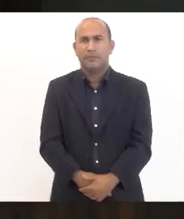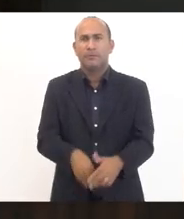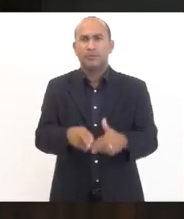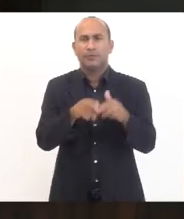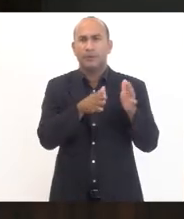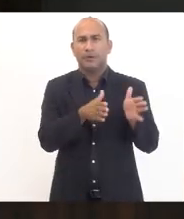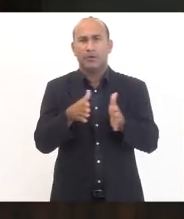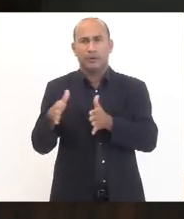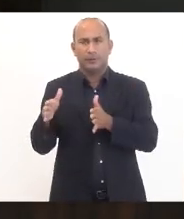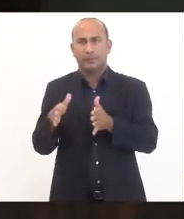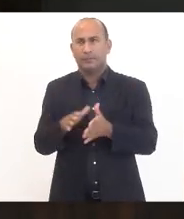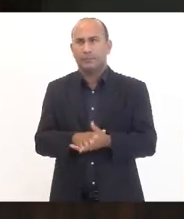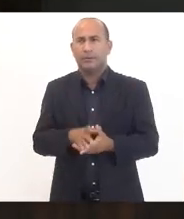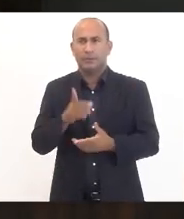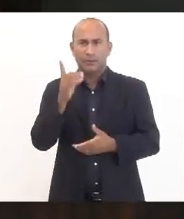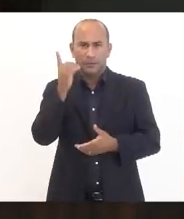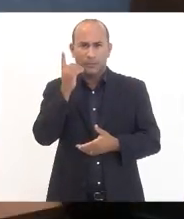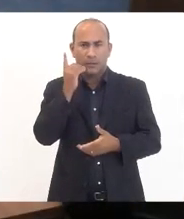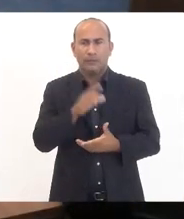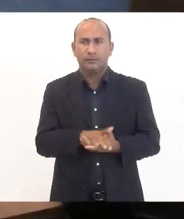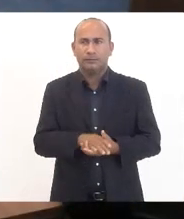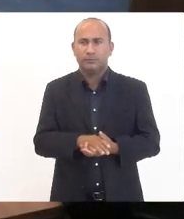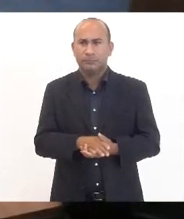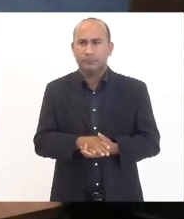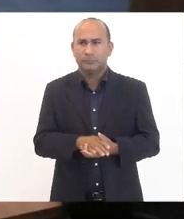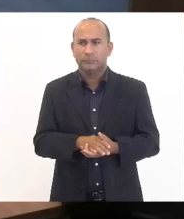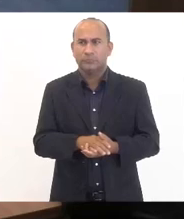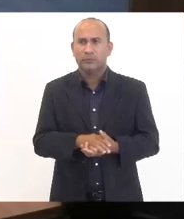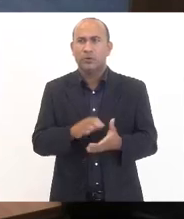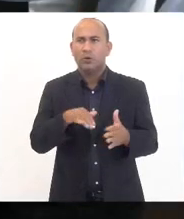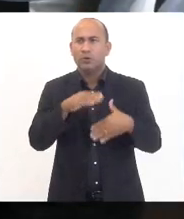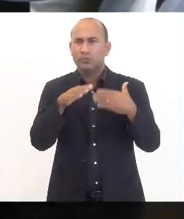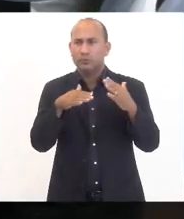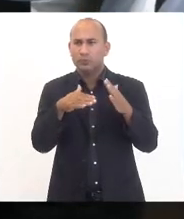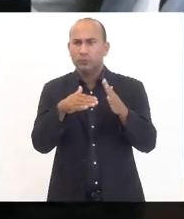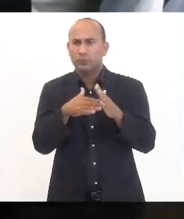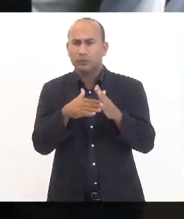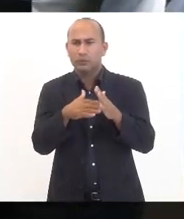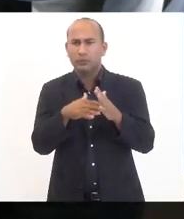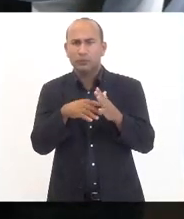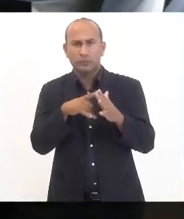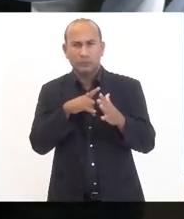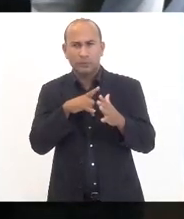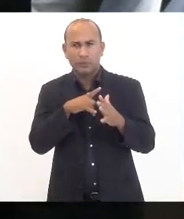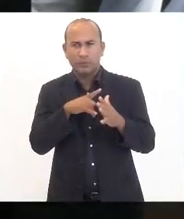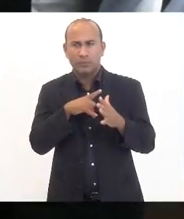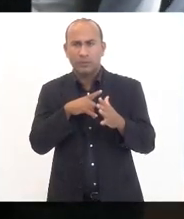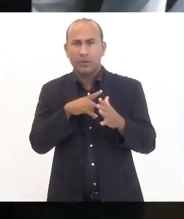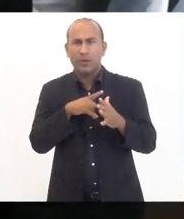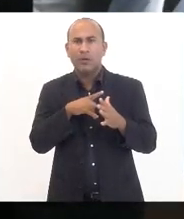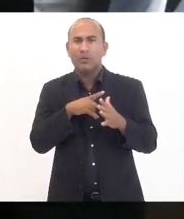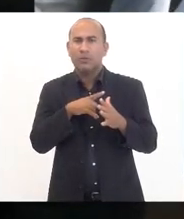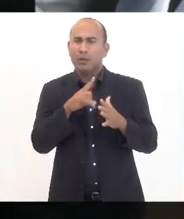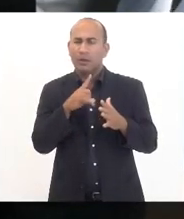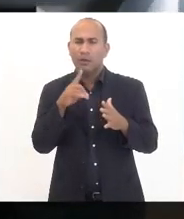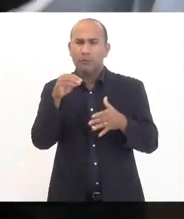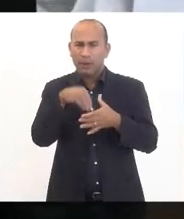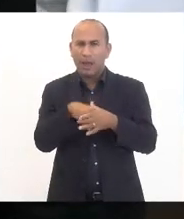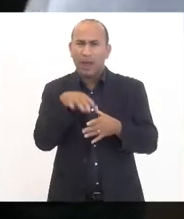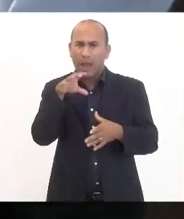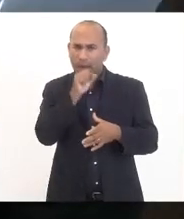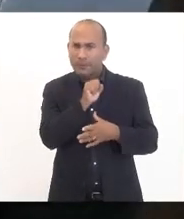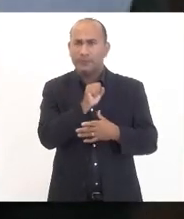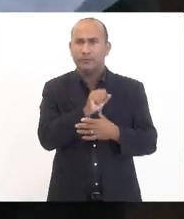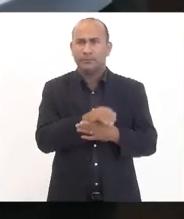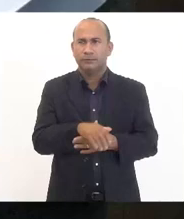ordem. Questão de ordem, deputado Rosenberg. O restante não dá para o senhor cantar todos os números, todo mundo tem. Não, não, vamos votar, vai ser rápido. Ontem